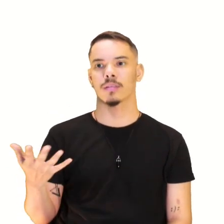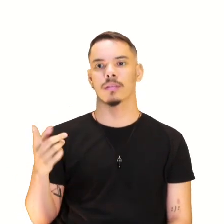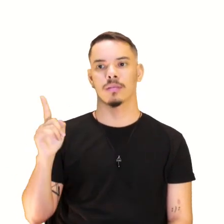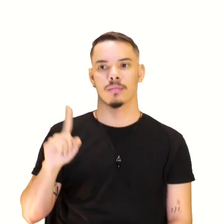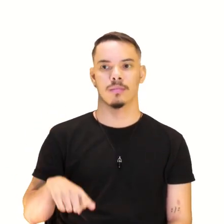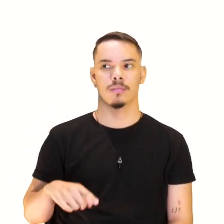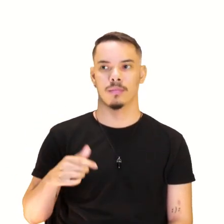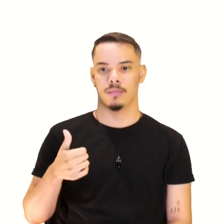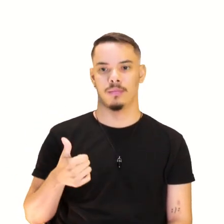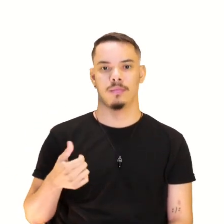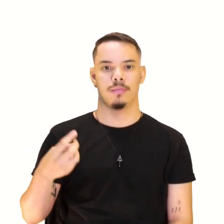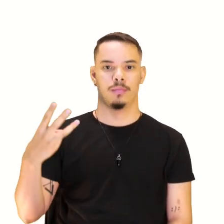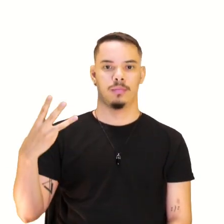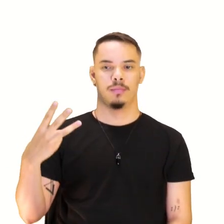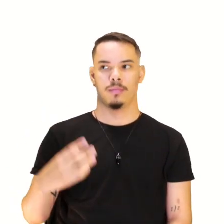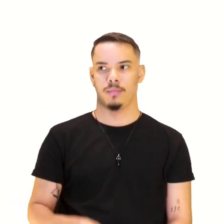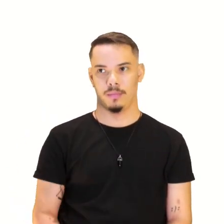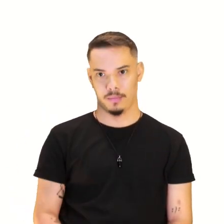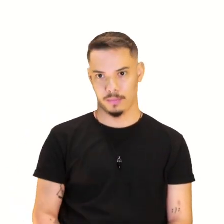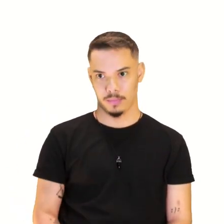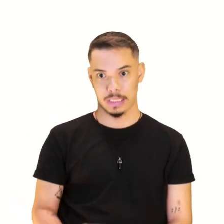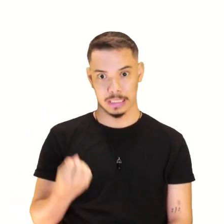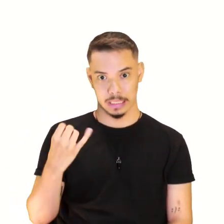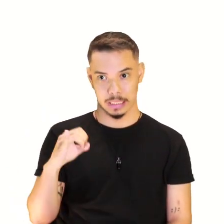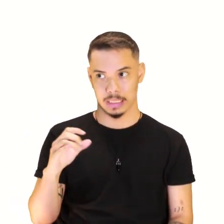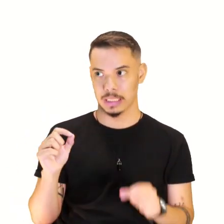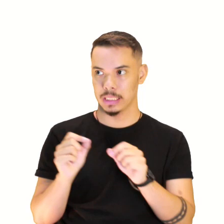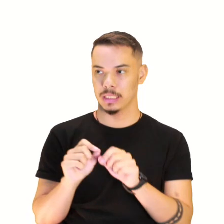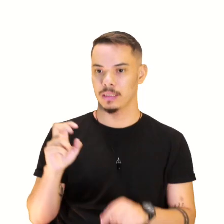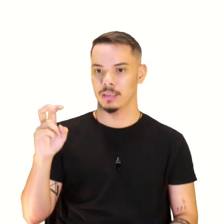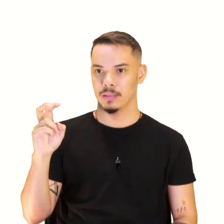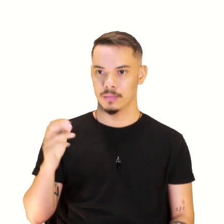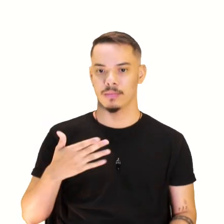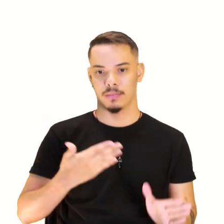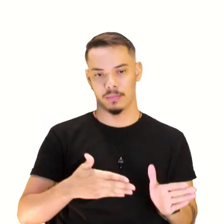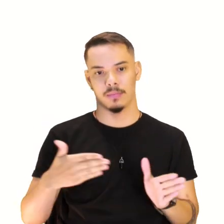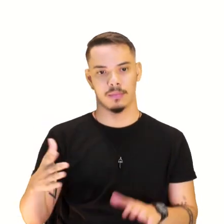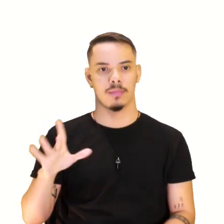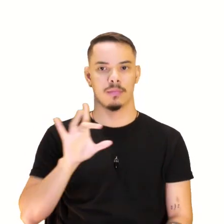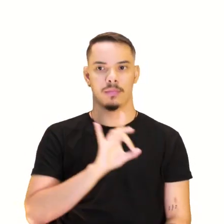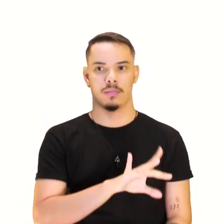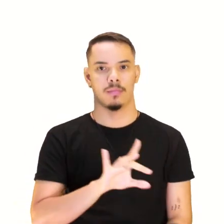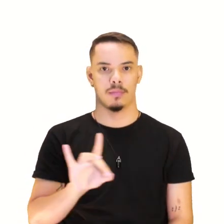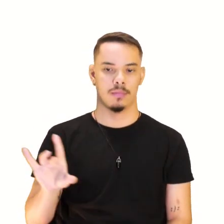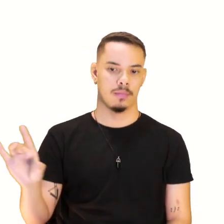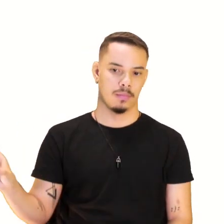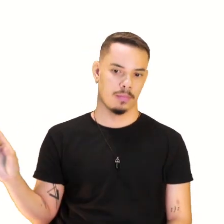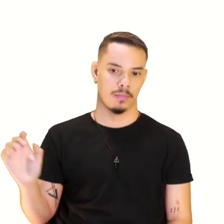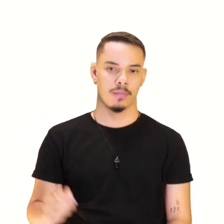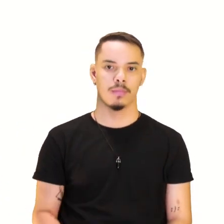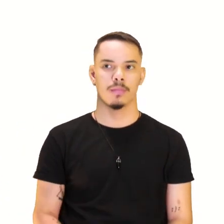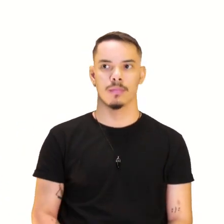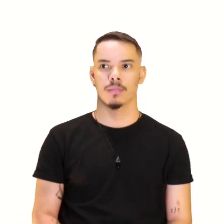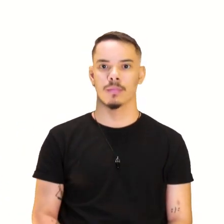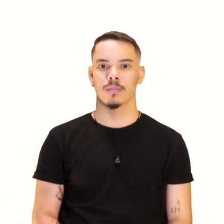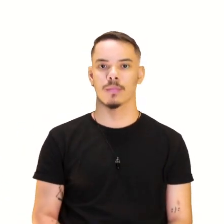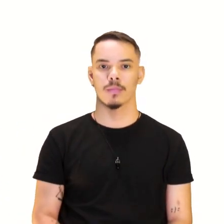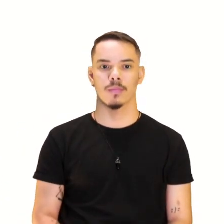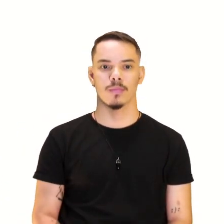é 13. Então, se eu for fazendo aí 5 mais 10, 15, mais 10, 25, mais 10,